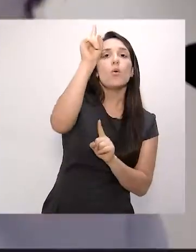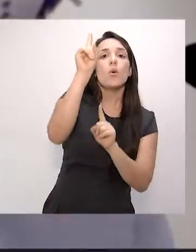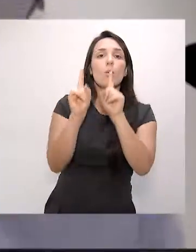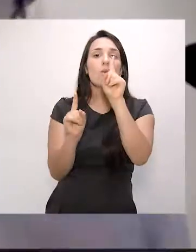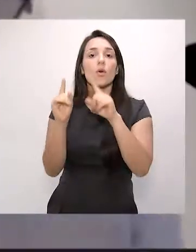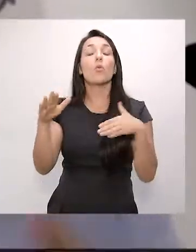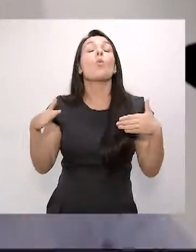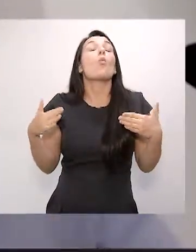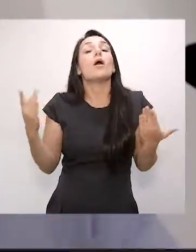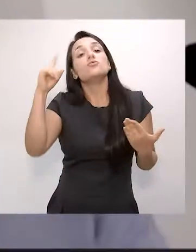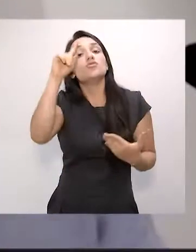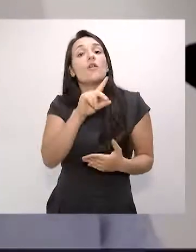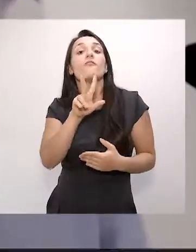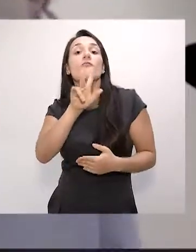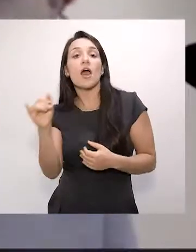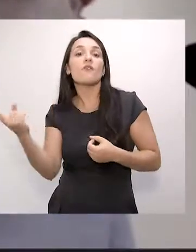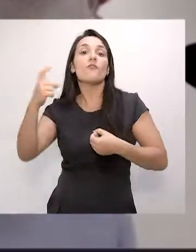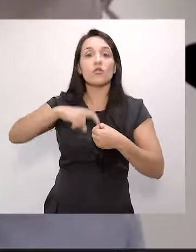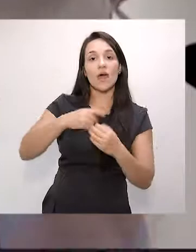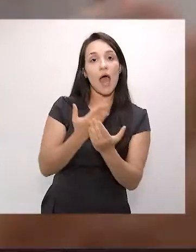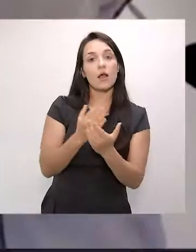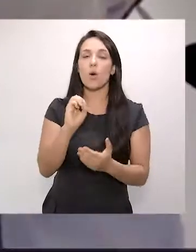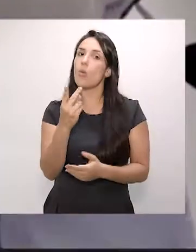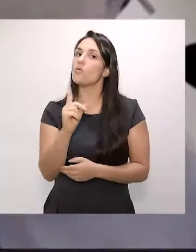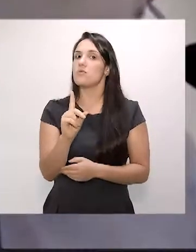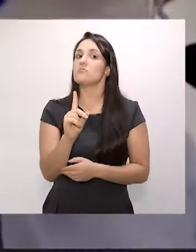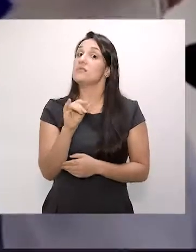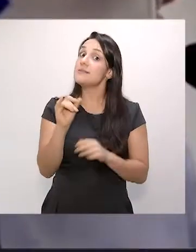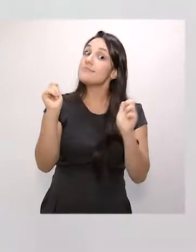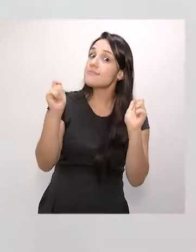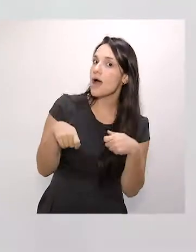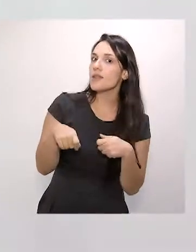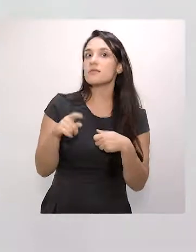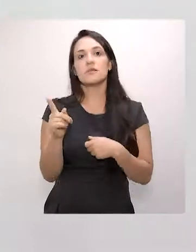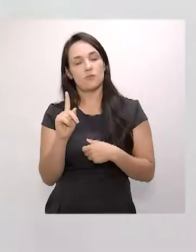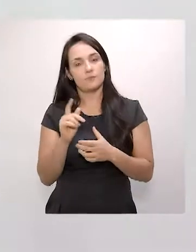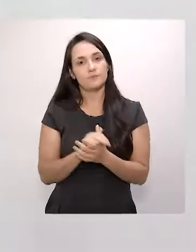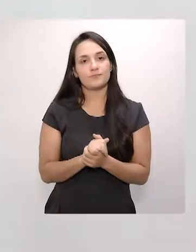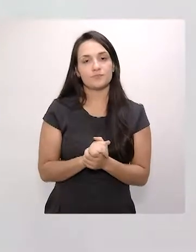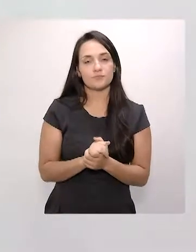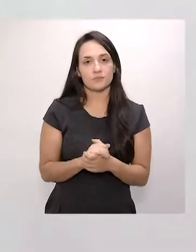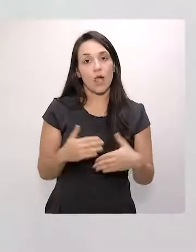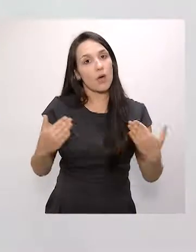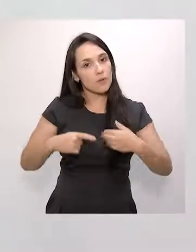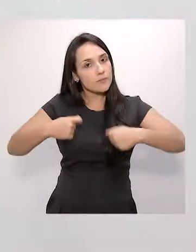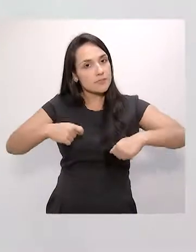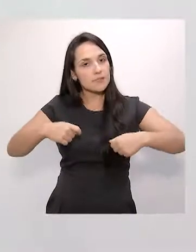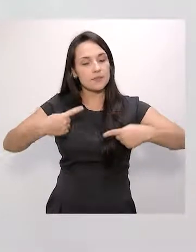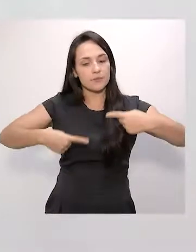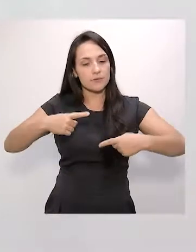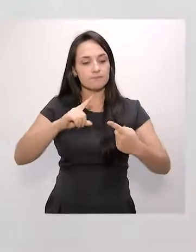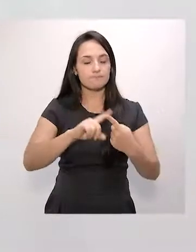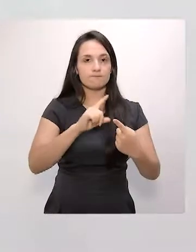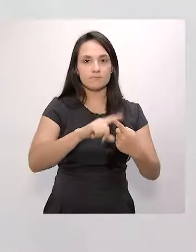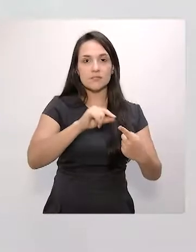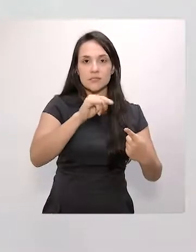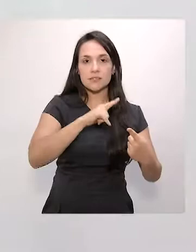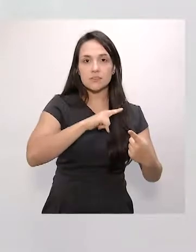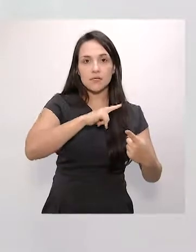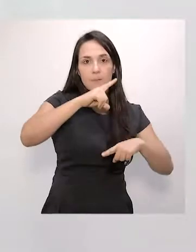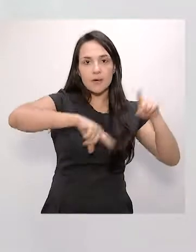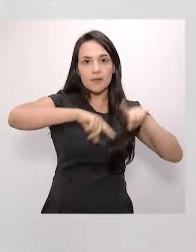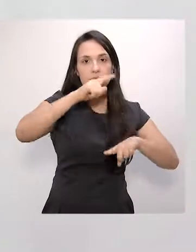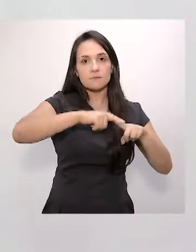doença e deliberar sobre o retorno às aulas ou não. Falar em plano de gestão da pandemia na educação significa